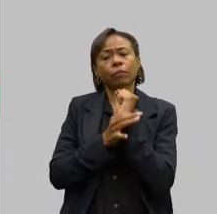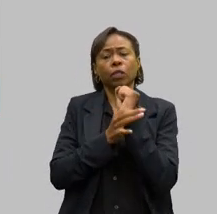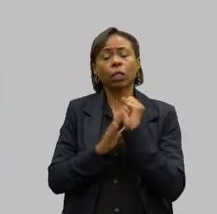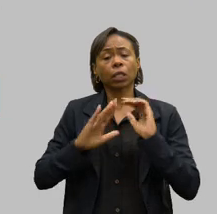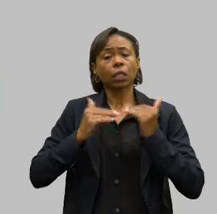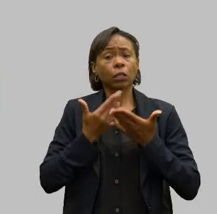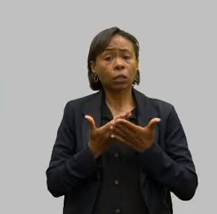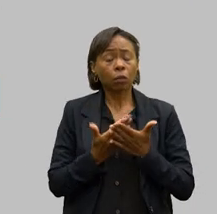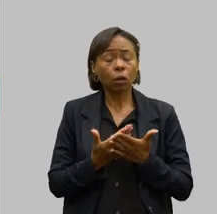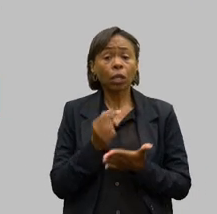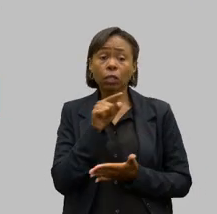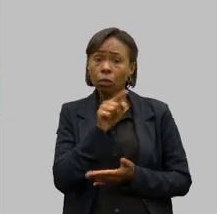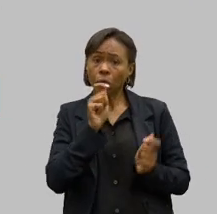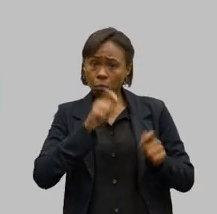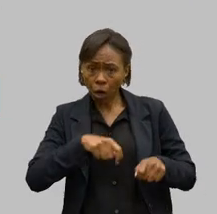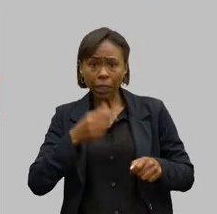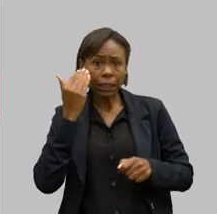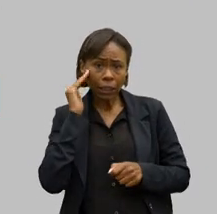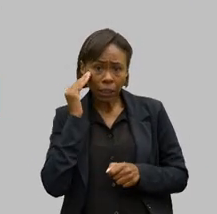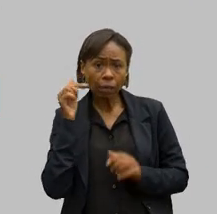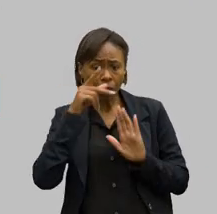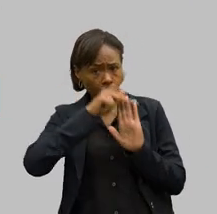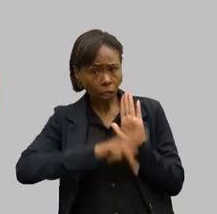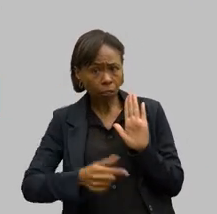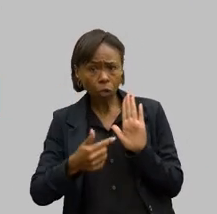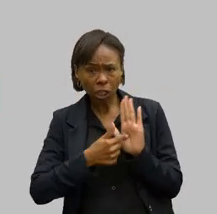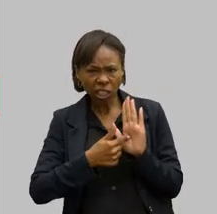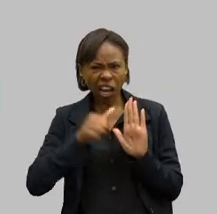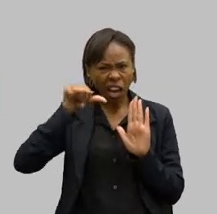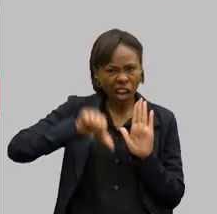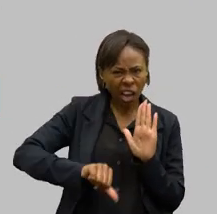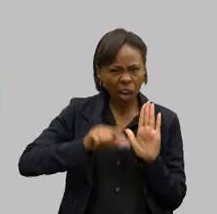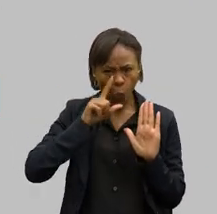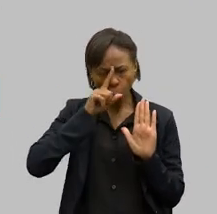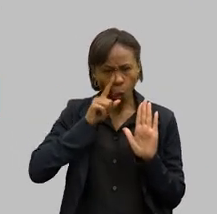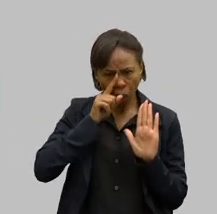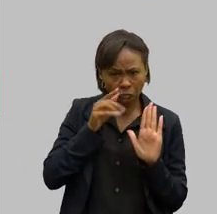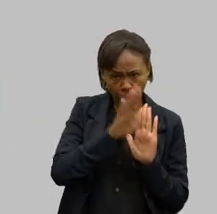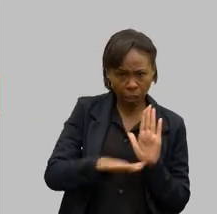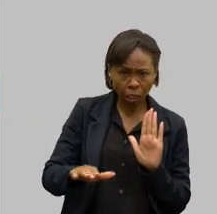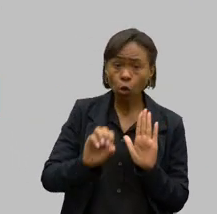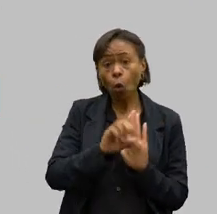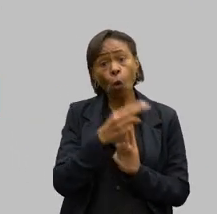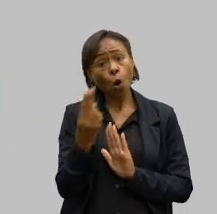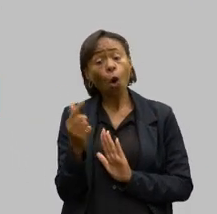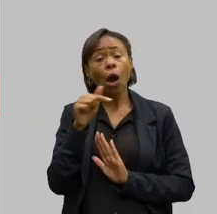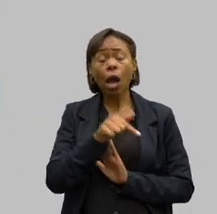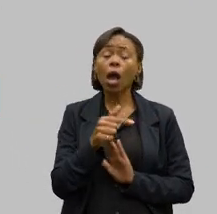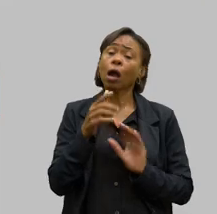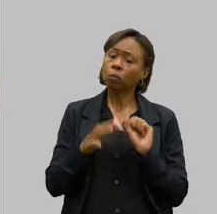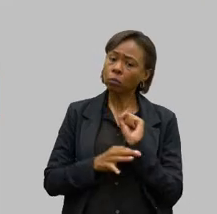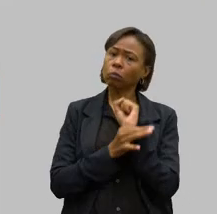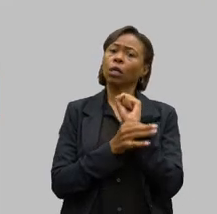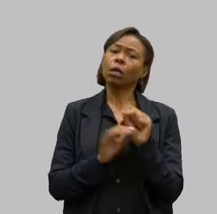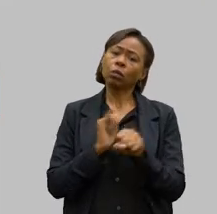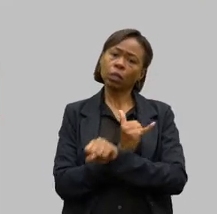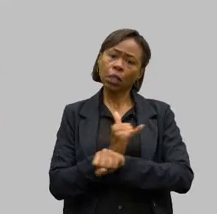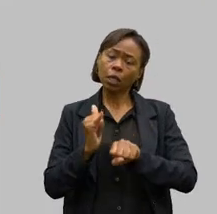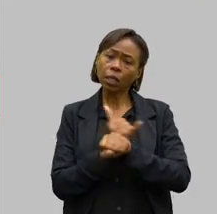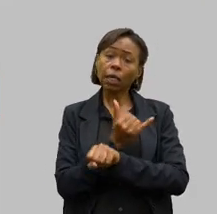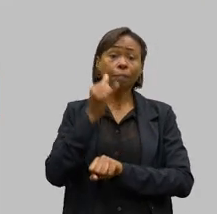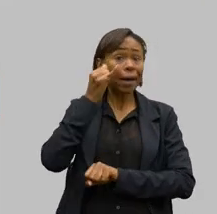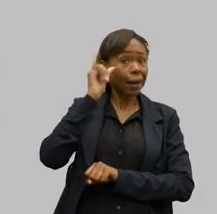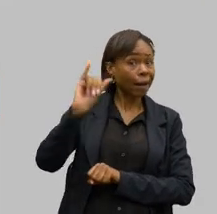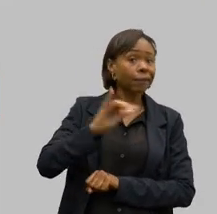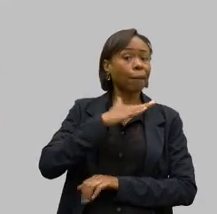vossa excelência entende que esse projeto é um grande absurdo, risco para as nossas crianças, vai ser mais uma medida para a gente evitar tragédias